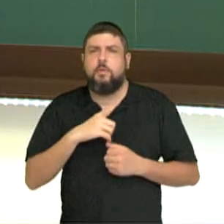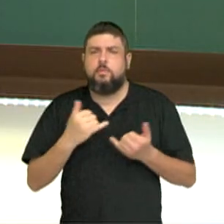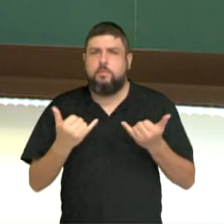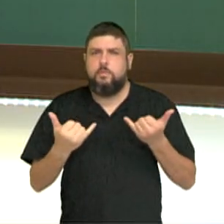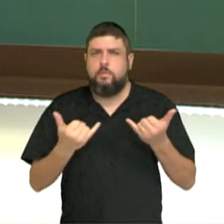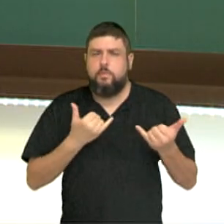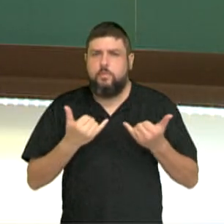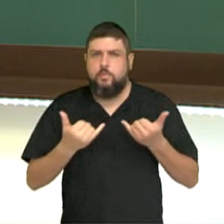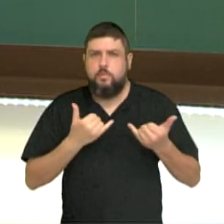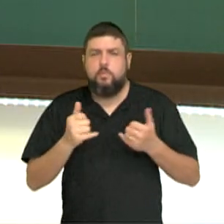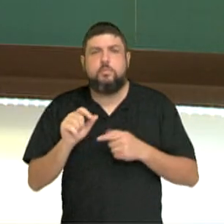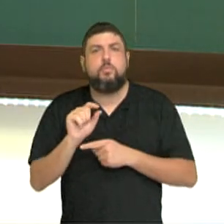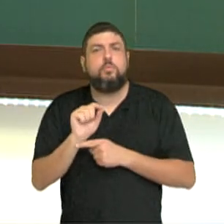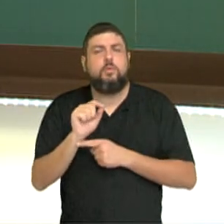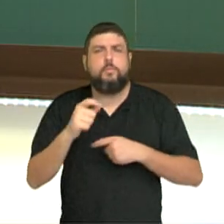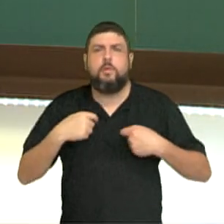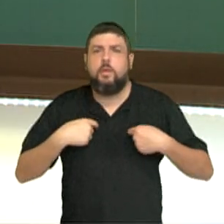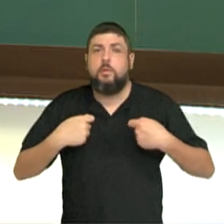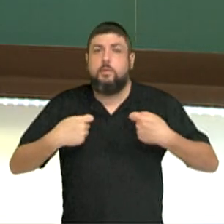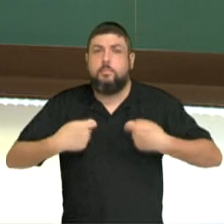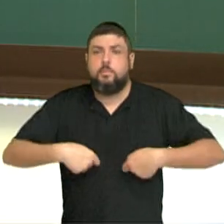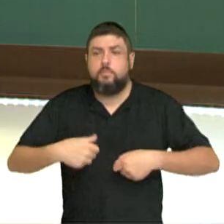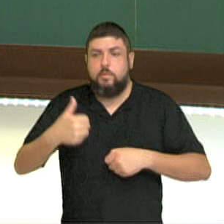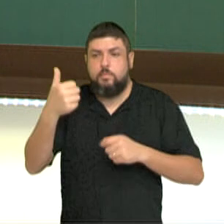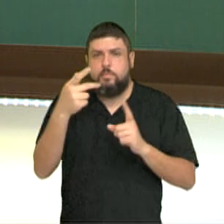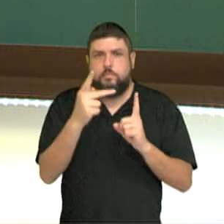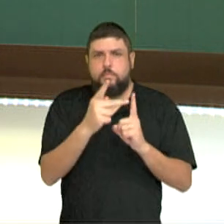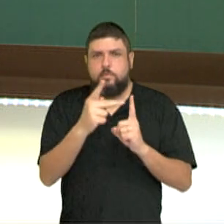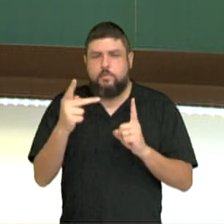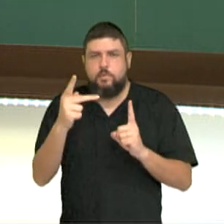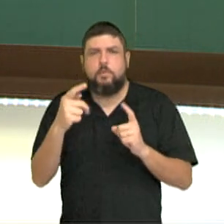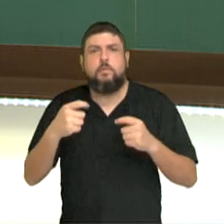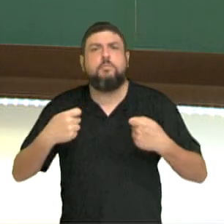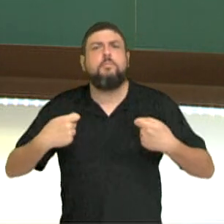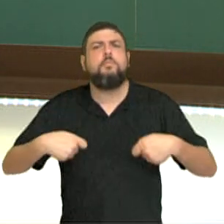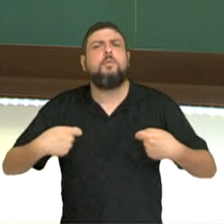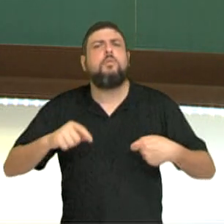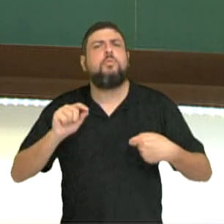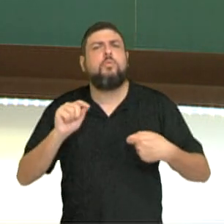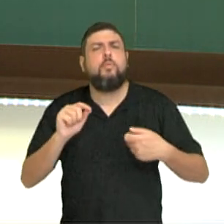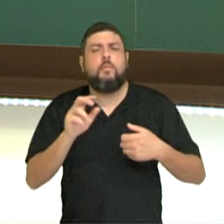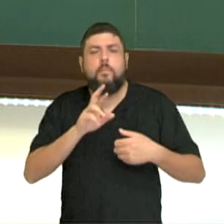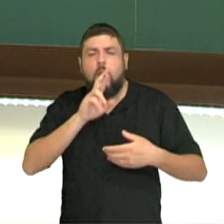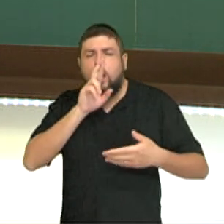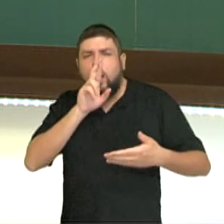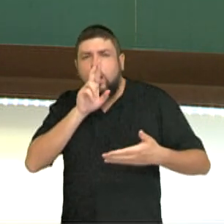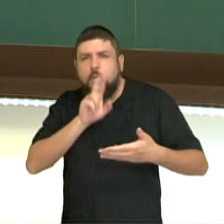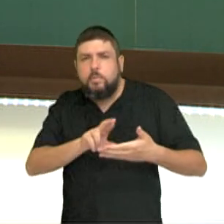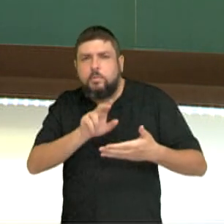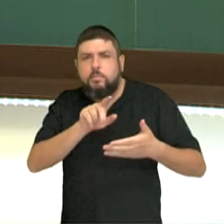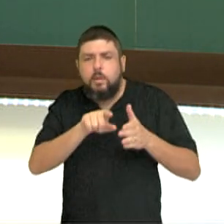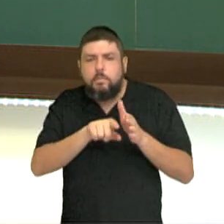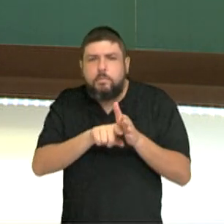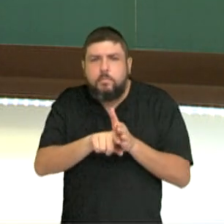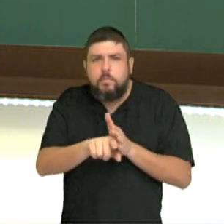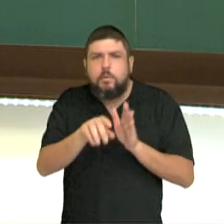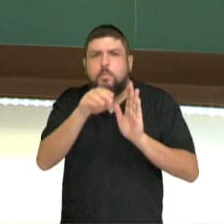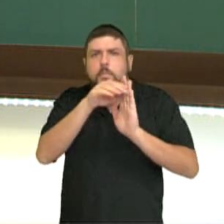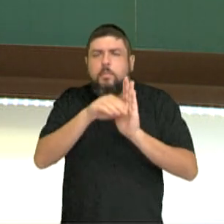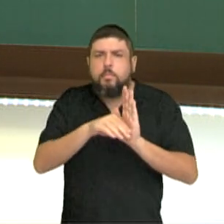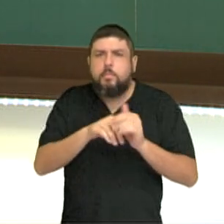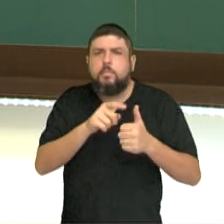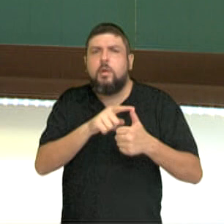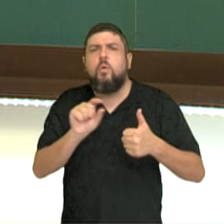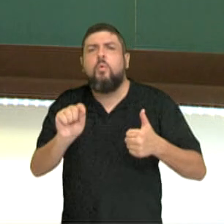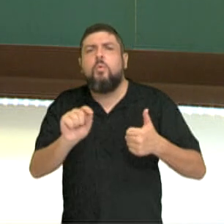de que eu preciso lá no meu primeiro parágrafo responder algumas perguntinhas básicas. O que aconteceu,